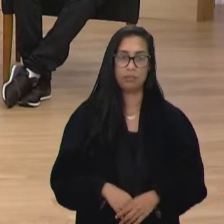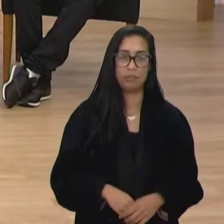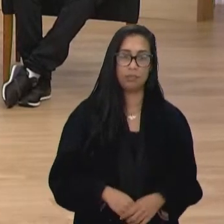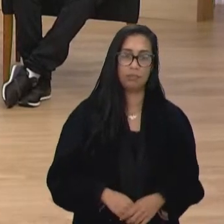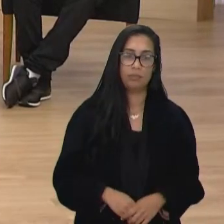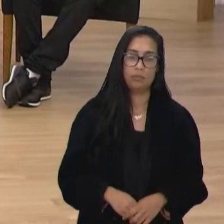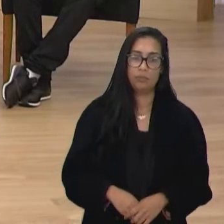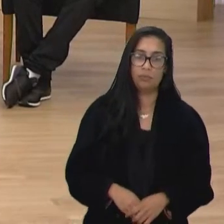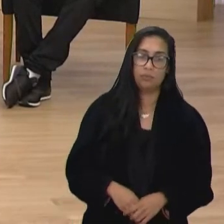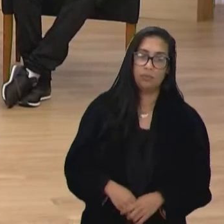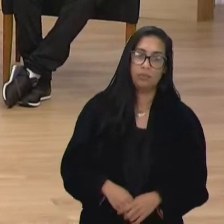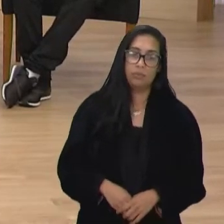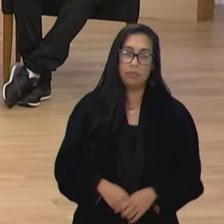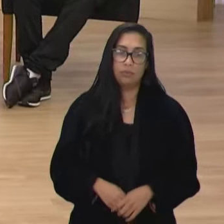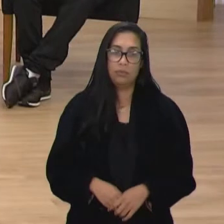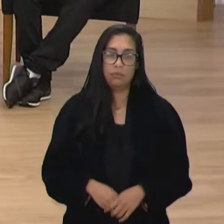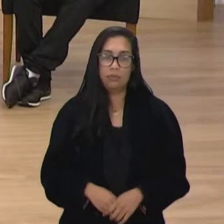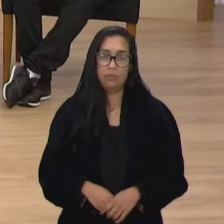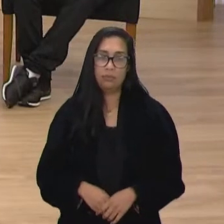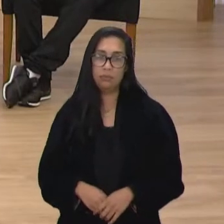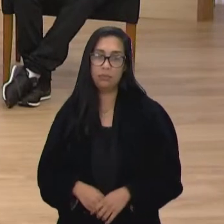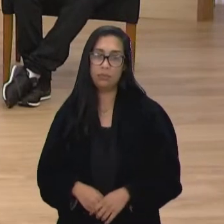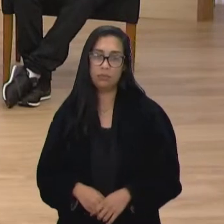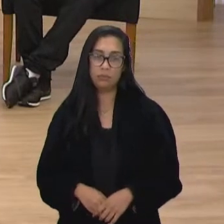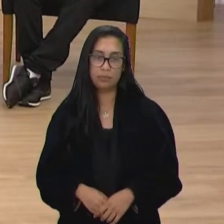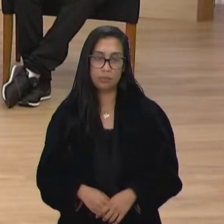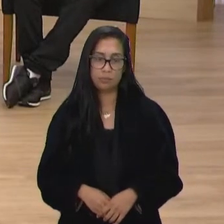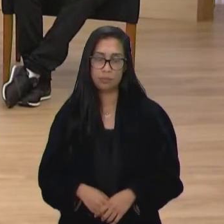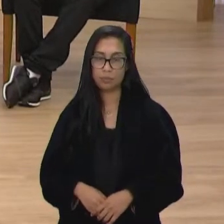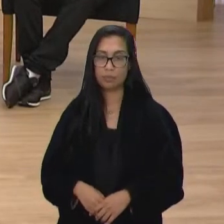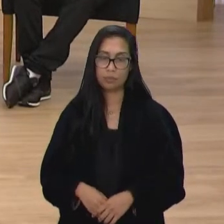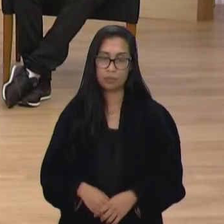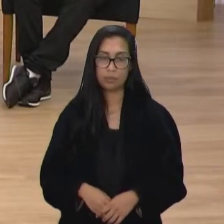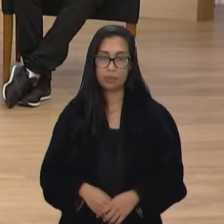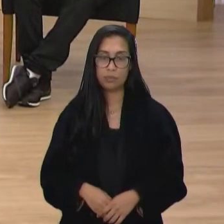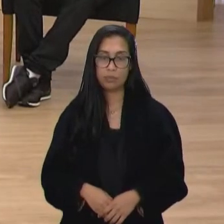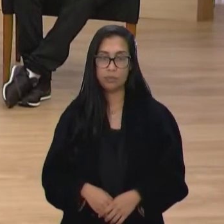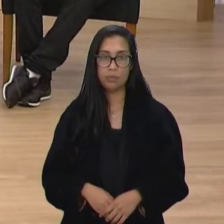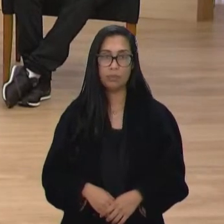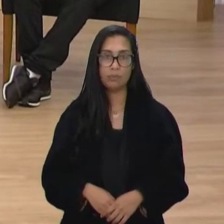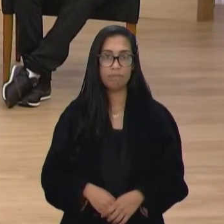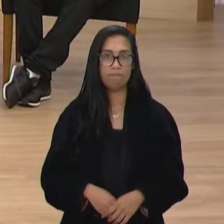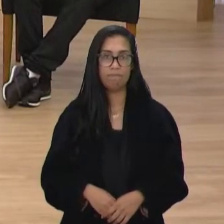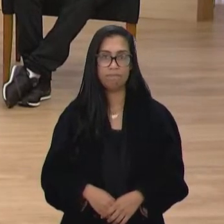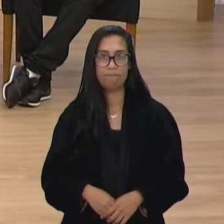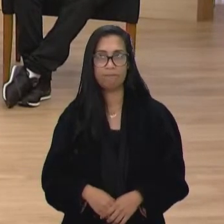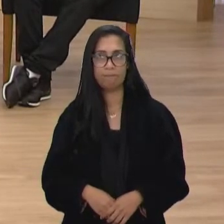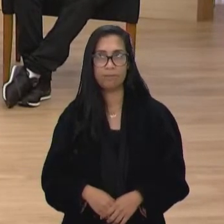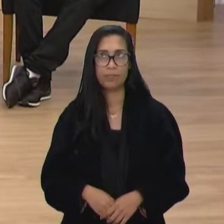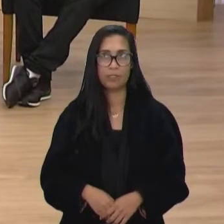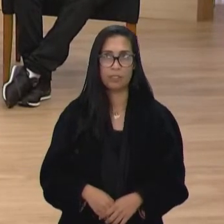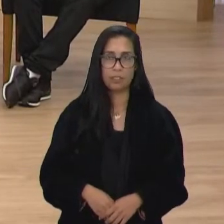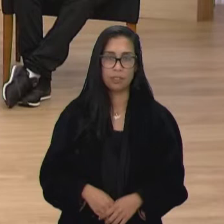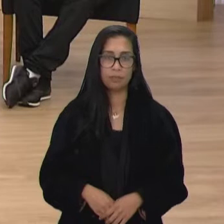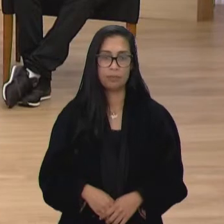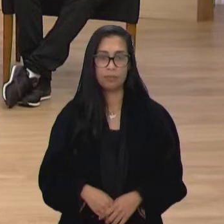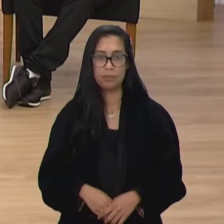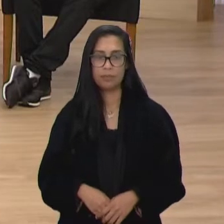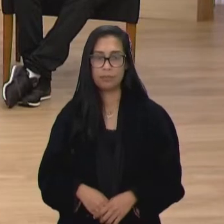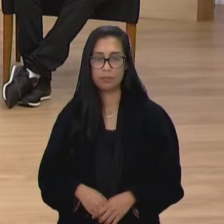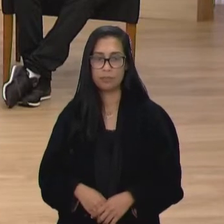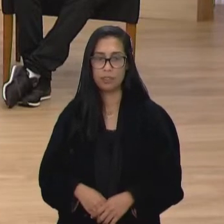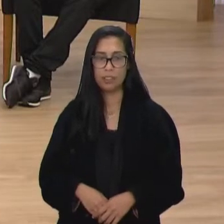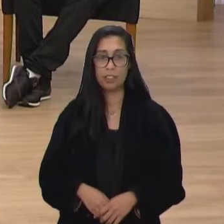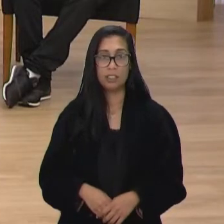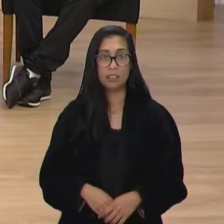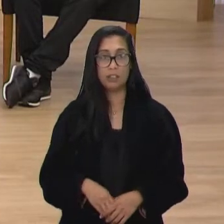sim. Mas tipo, vocês tinham algum estereótipo para isso? Era coisa, é o nerdão ali que